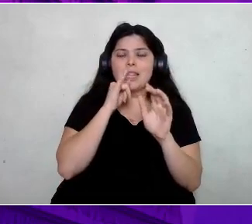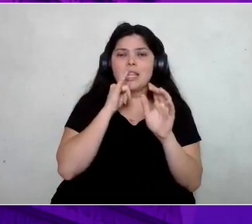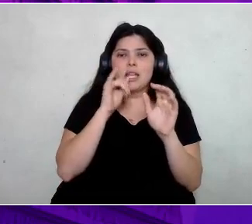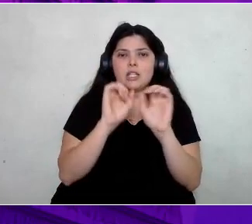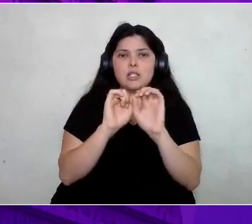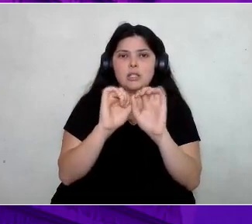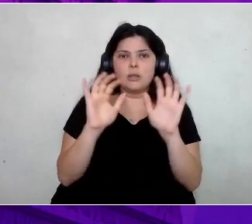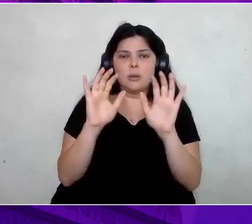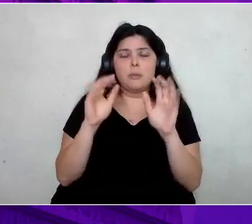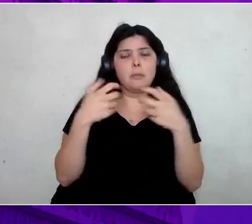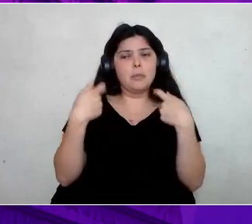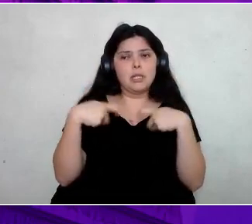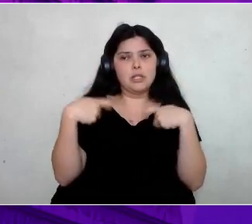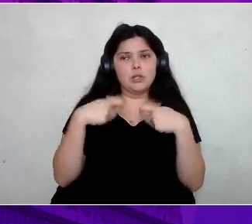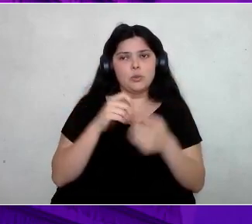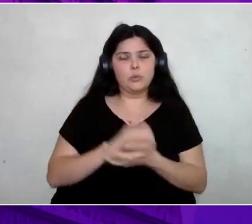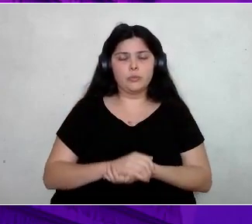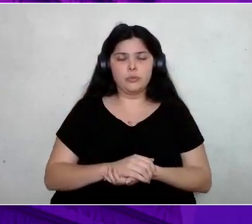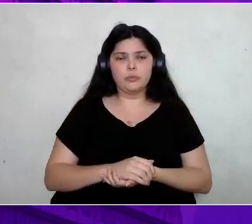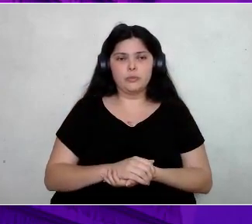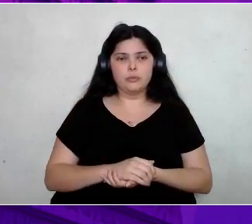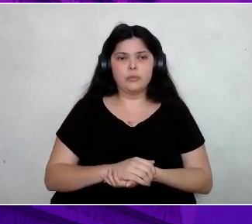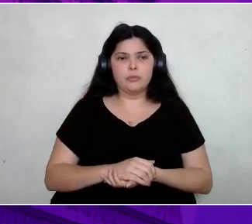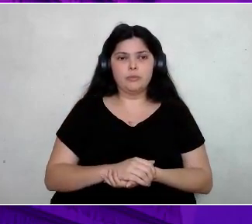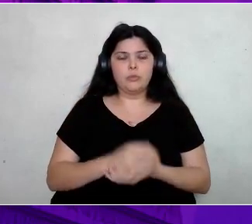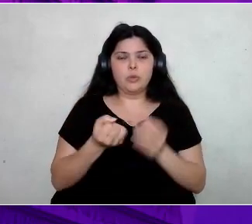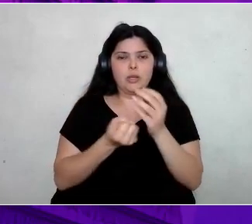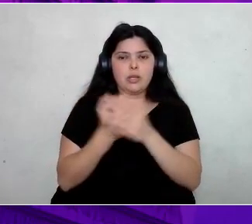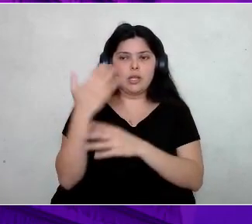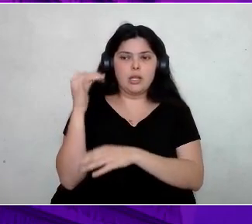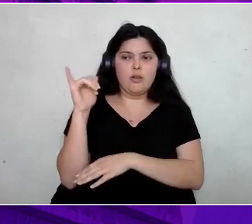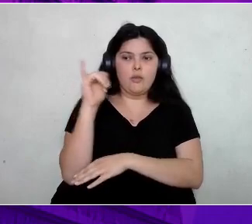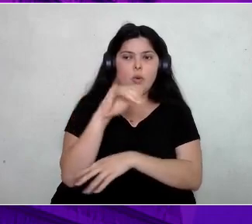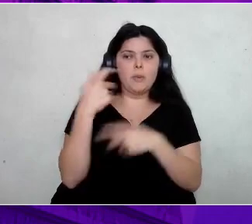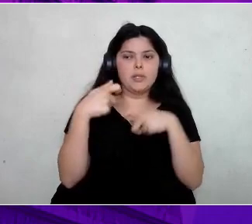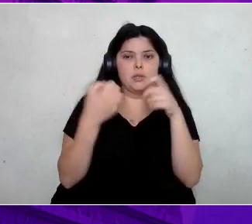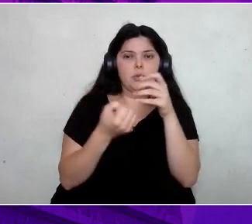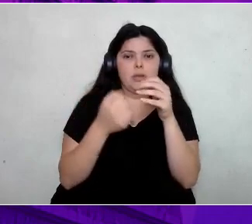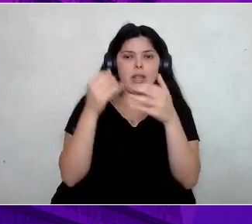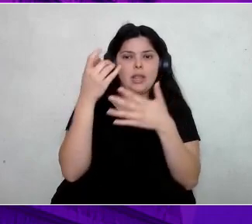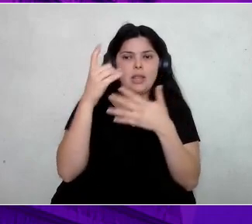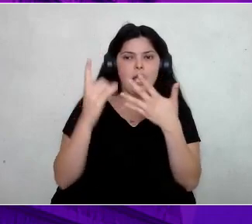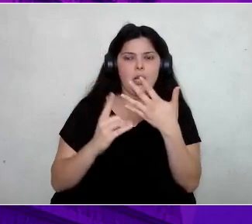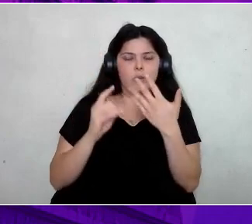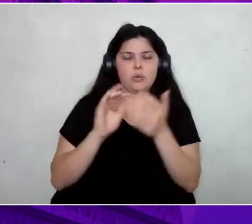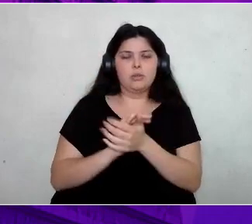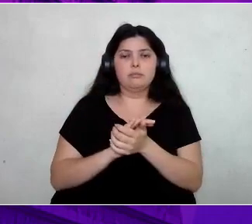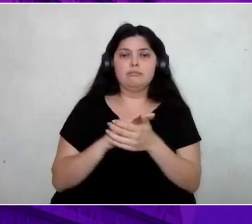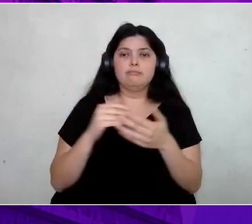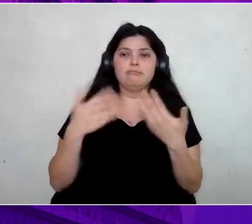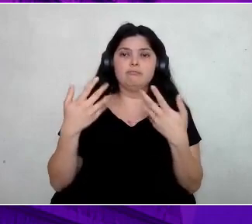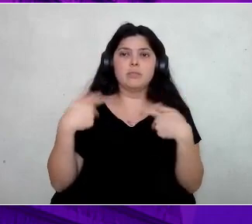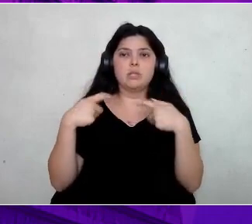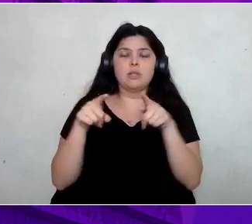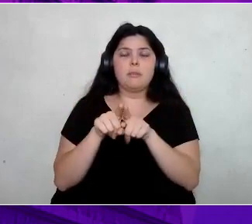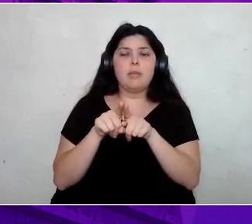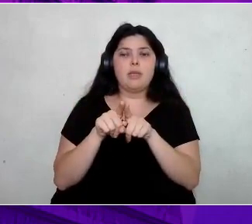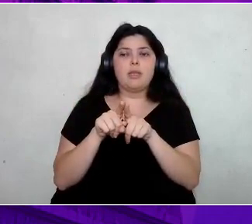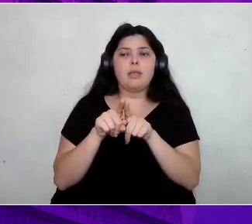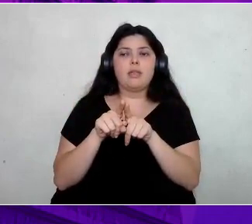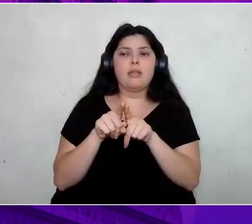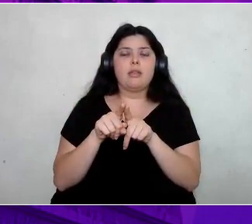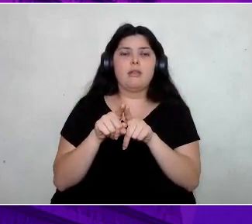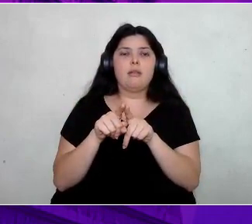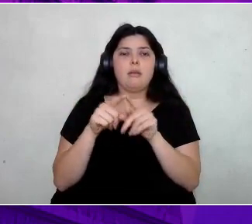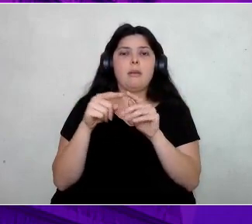Preciso. Para criar o voo, por exemplo, eu vou precisar de alguns dados. Mas eu vou precisar de menos do que se eu usasse